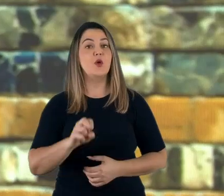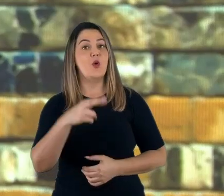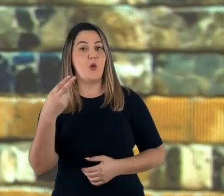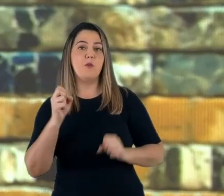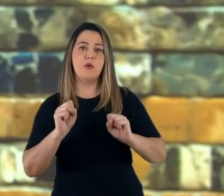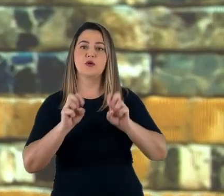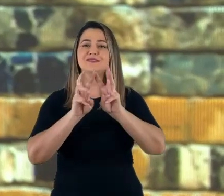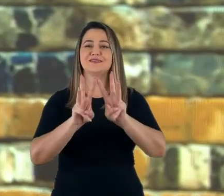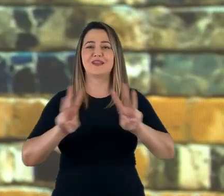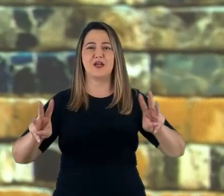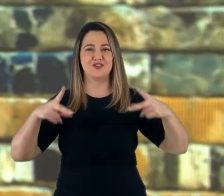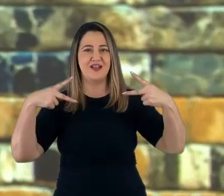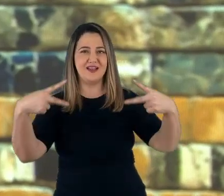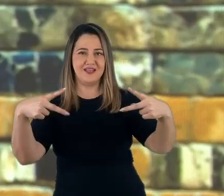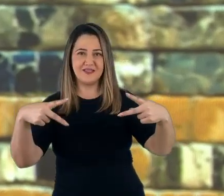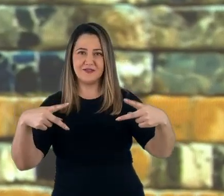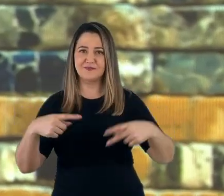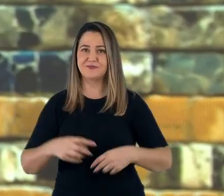0-12-2127-3121 ou ainda pelo site